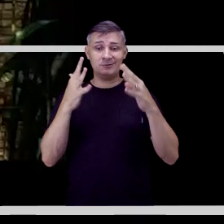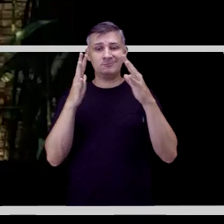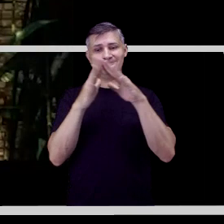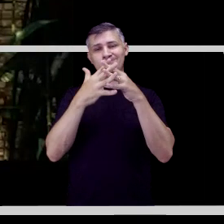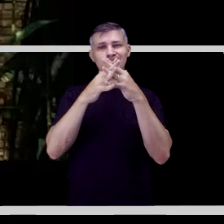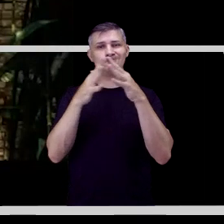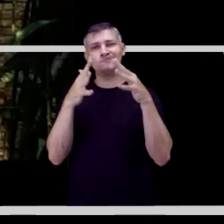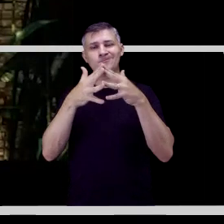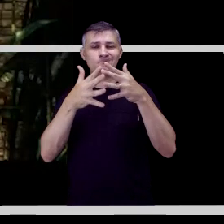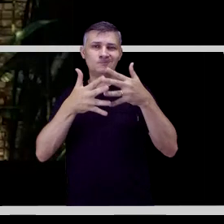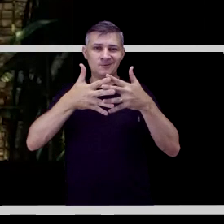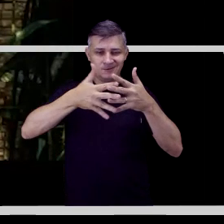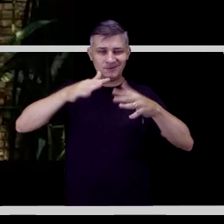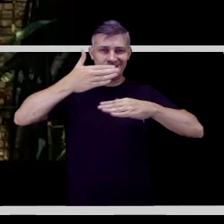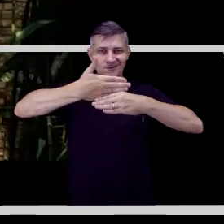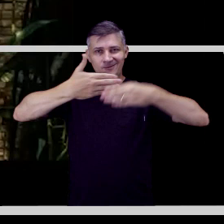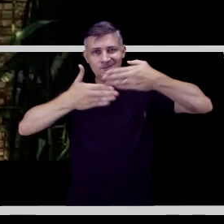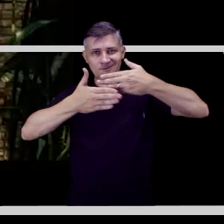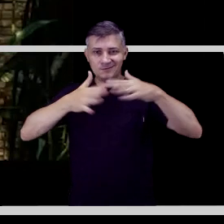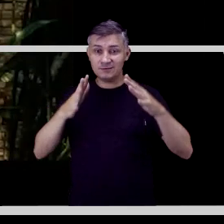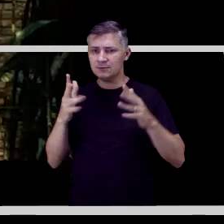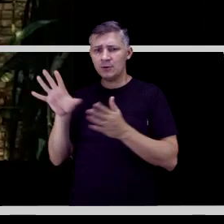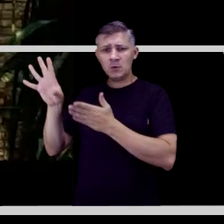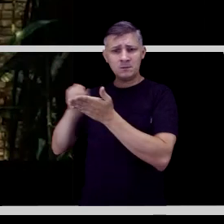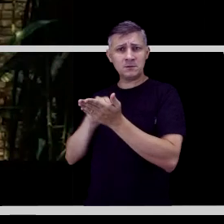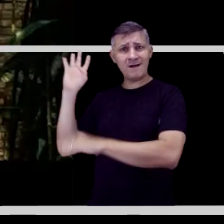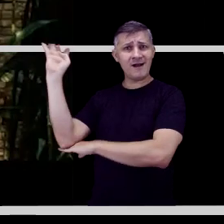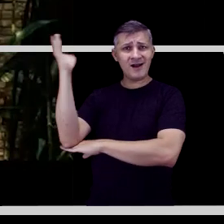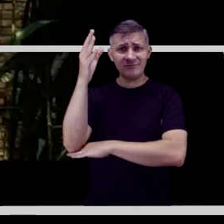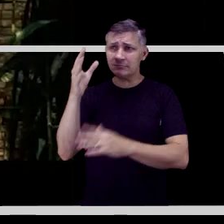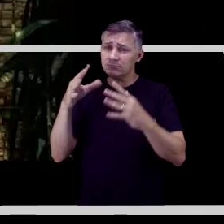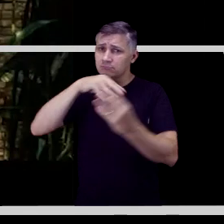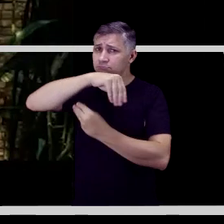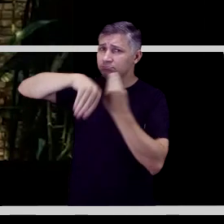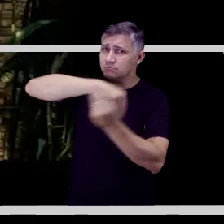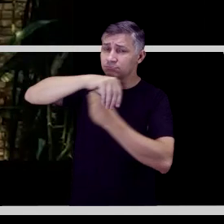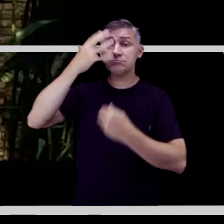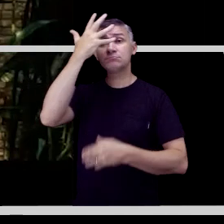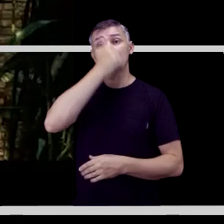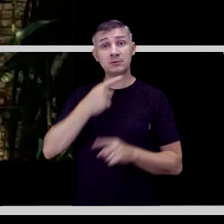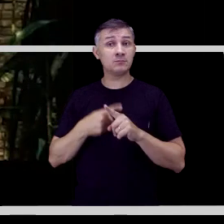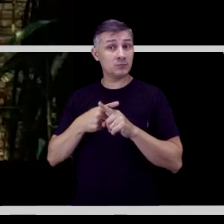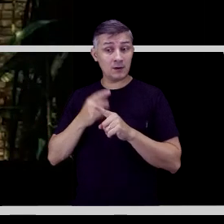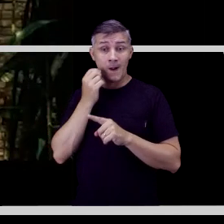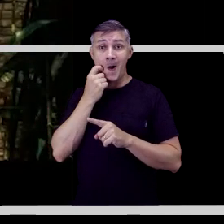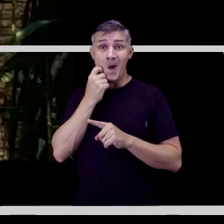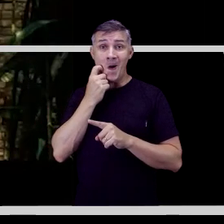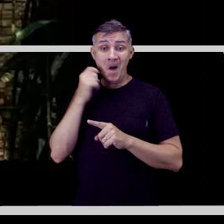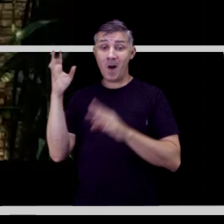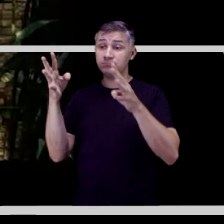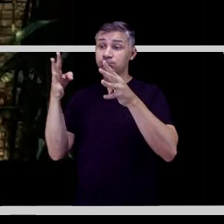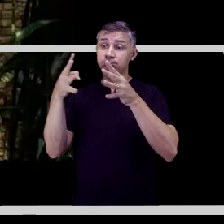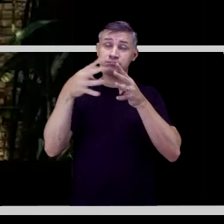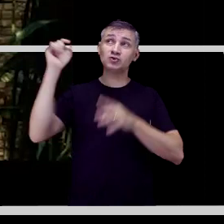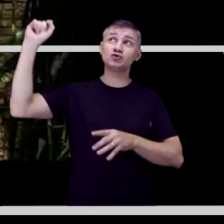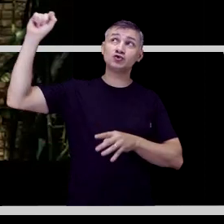imagem que quase sintetiza um pouco essa proposta plástica do edifício, enfim, receber nele essas sombras, né, inspiradas na